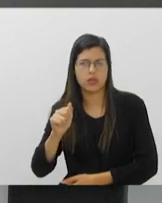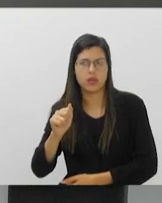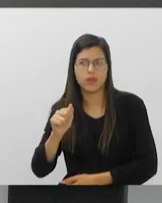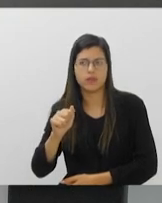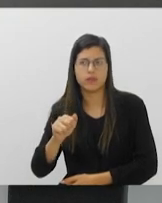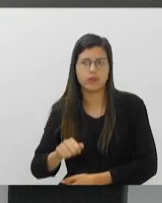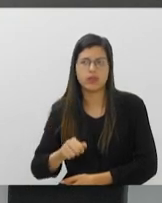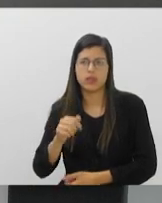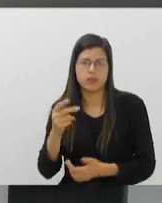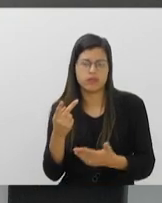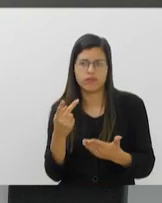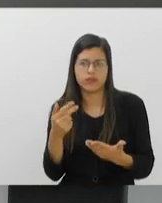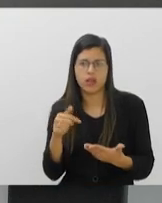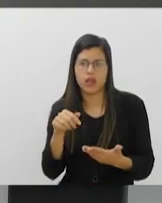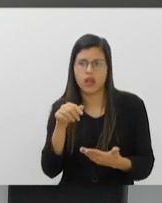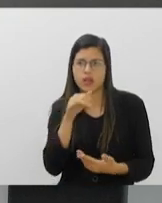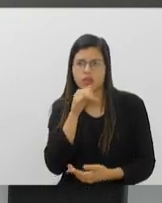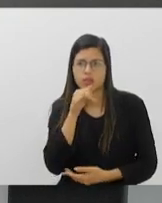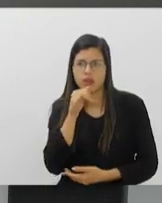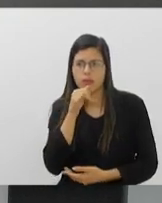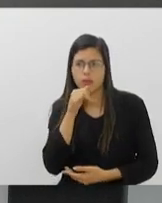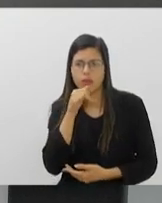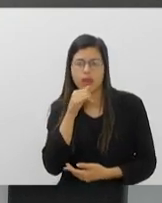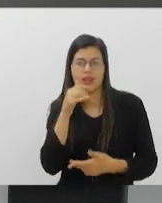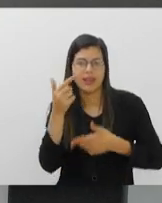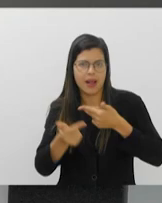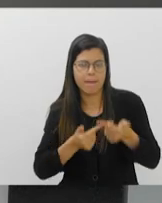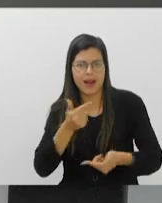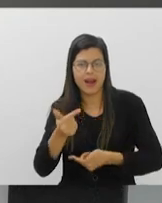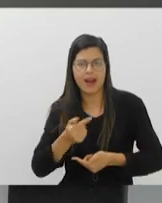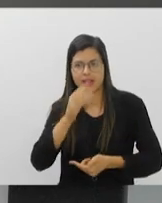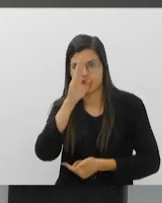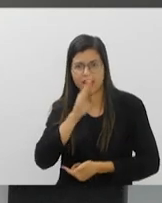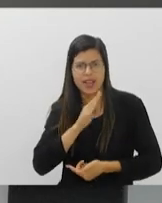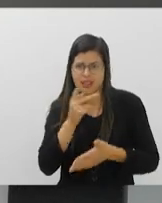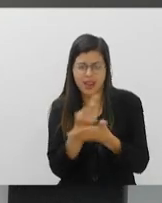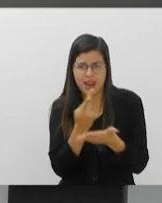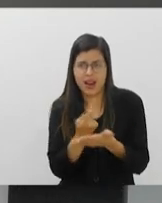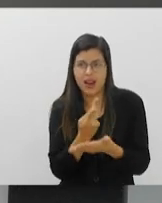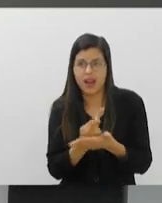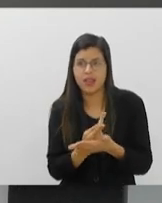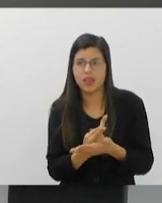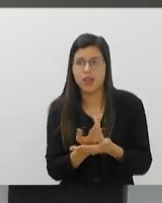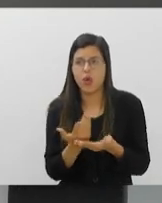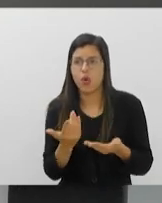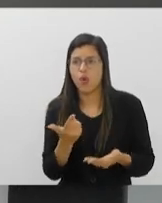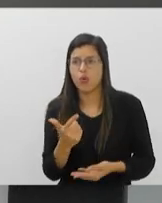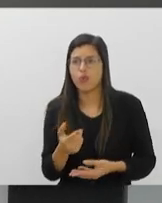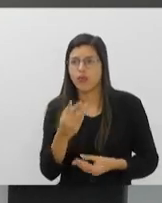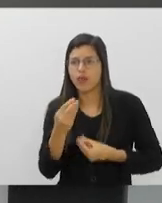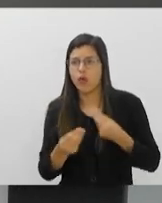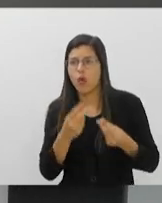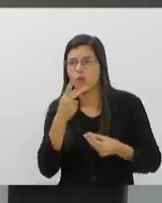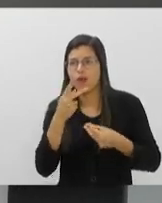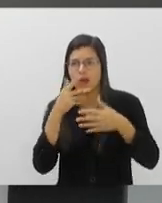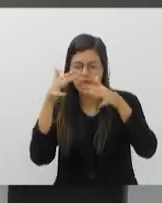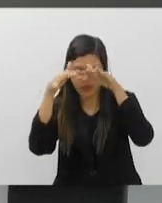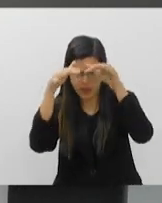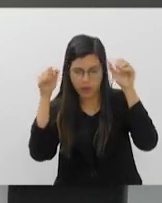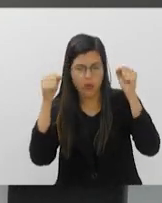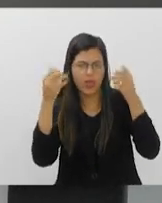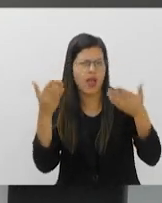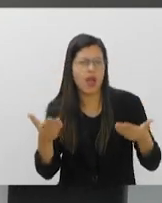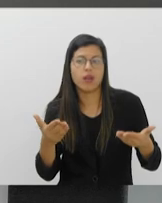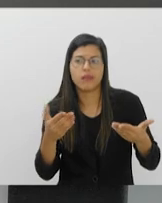evidentemente tá errado Alguém tem dúvida tá errado trabalho de graça então não existe ficar falando não olha só mas é que o tribunal mas não tem mais nem